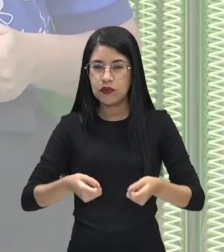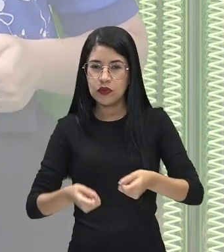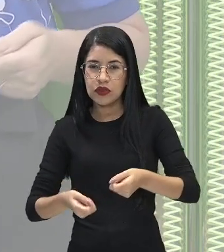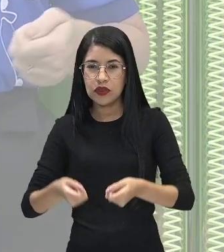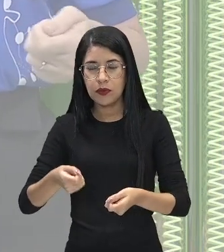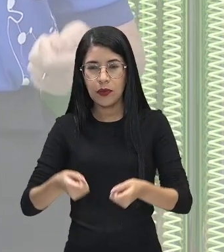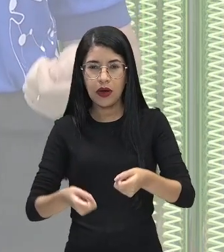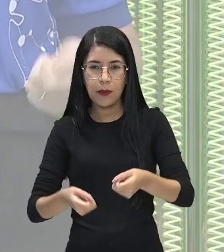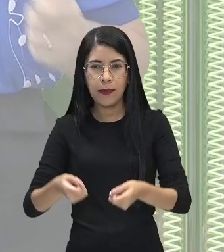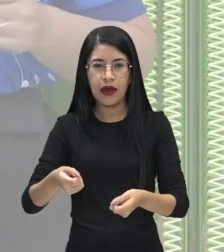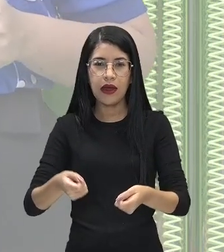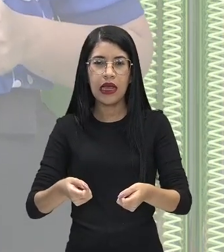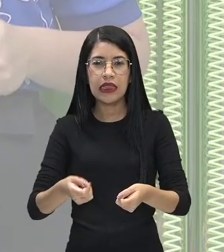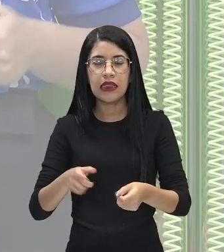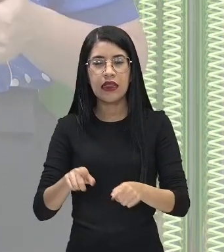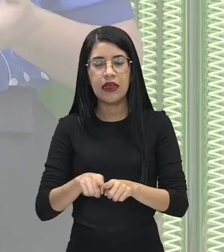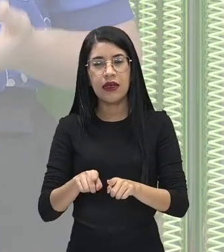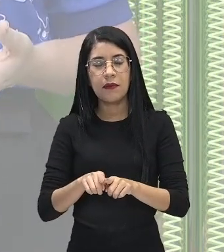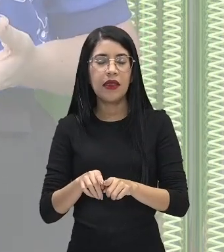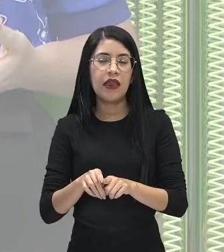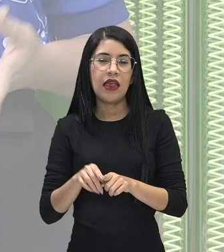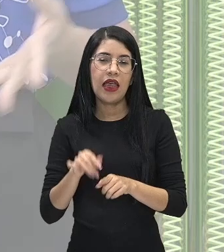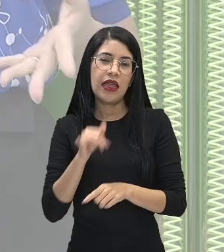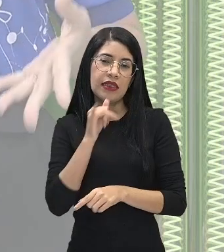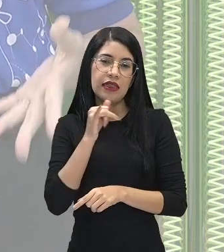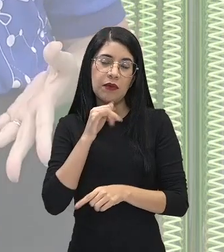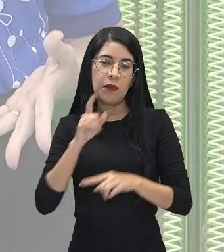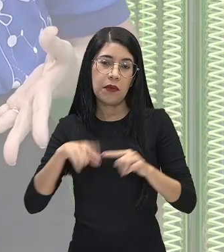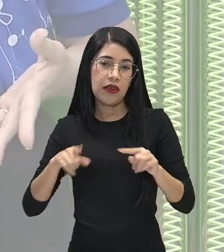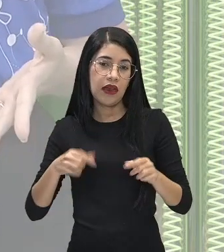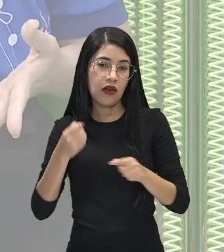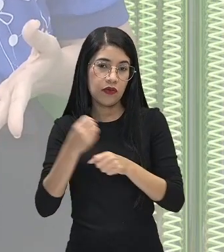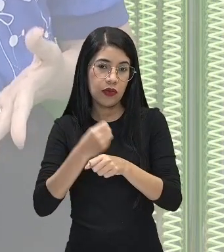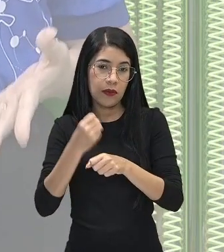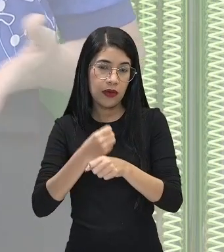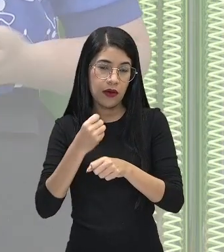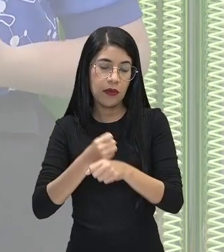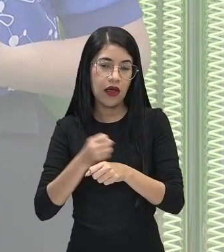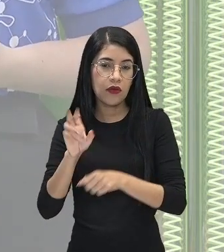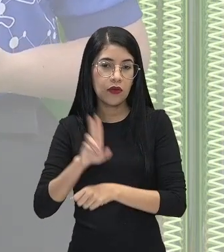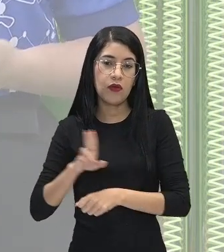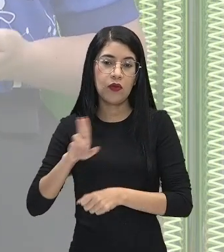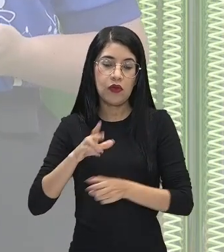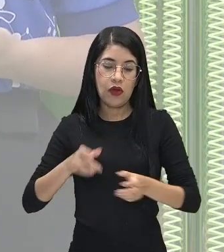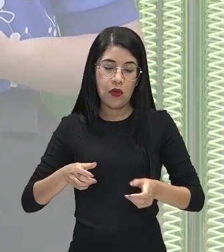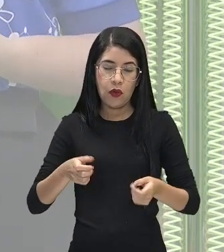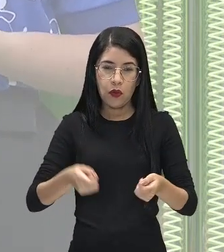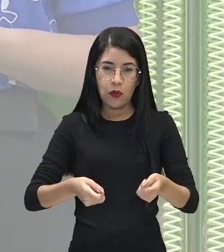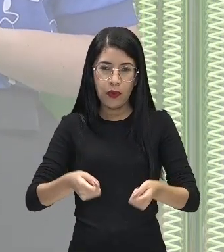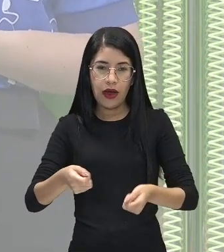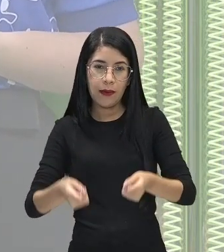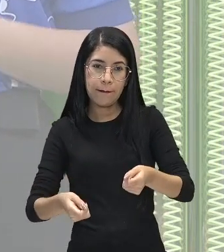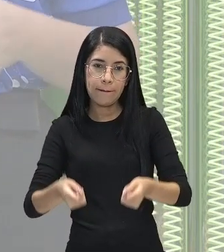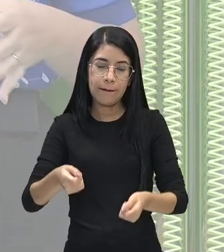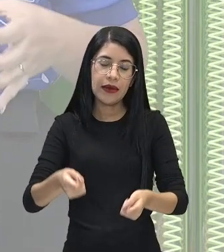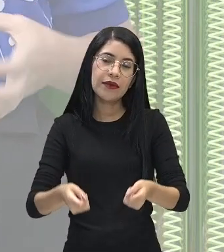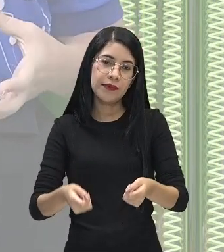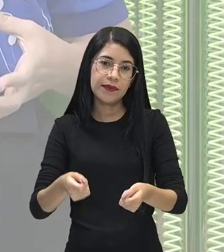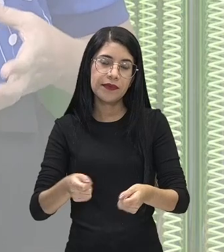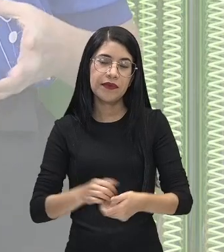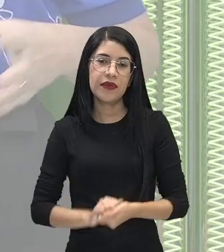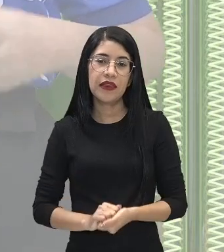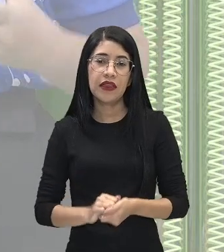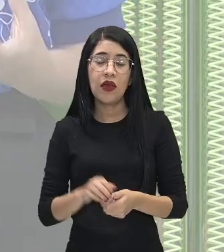visto alguém movimentar, por exemplo, materiais de construção num carrinho de mão, né? O que que acontece? O ponto de apoio vai ser